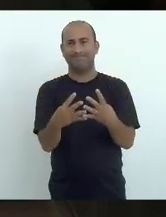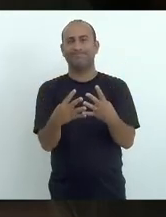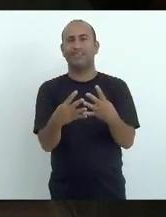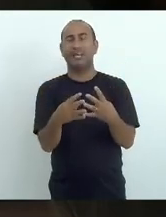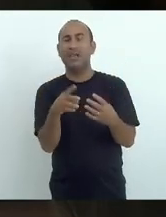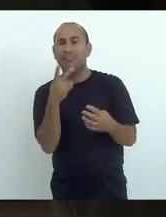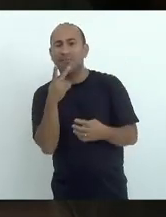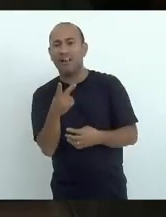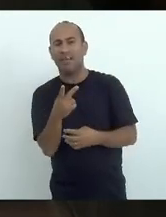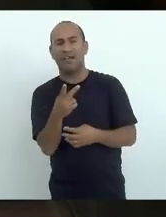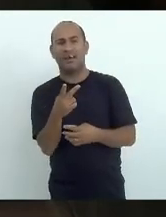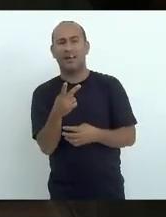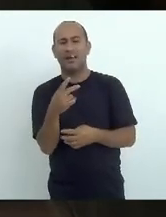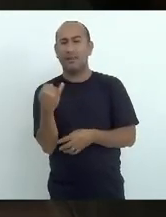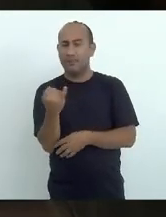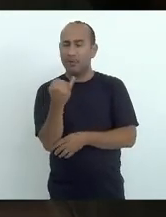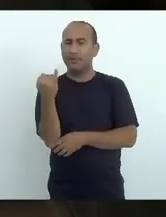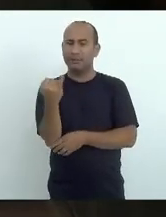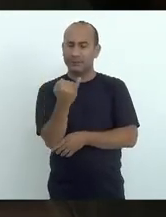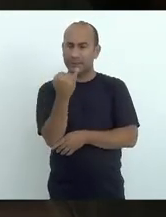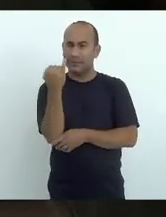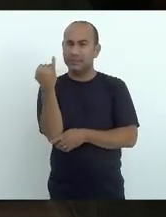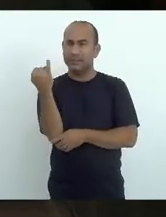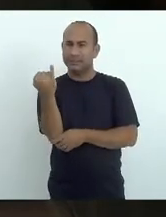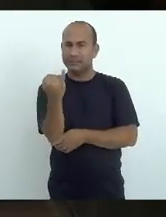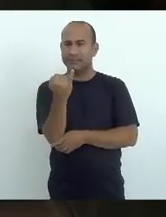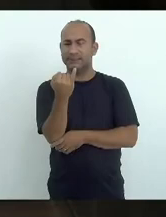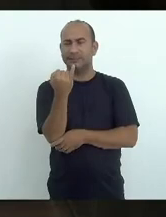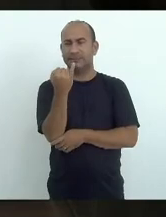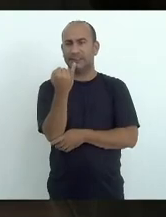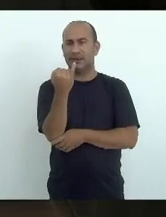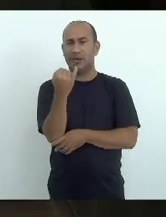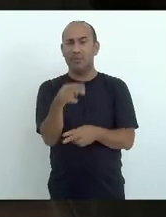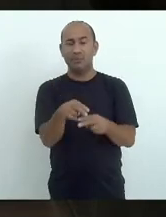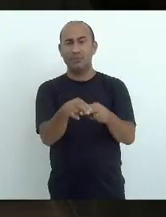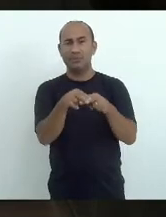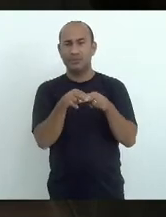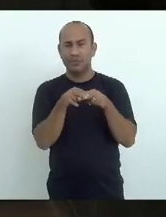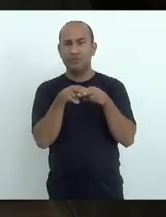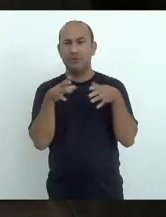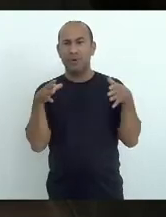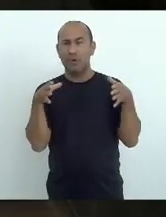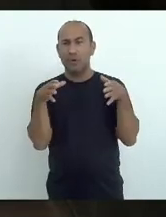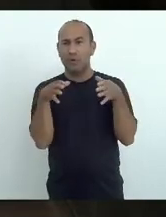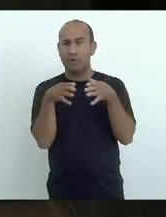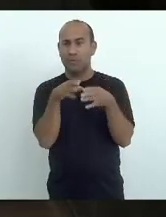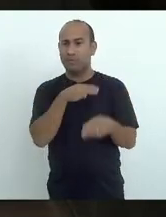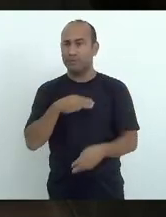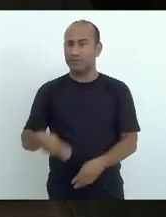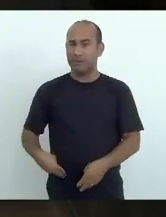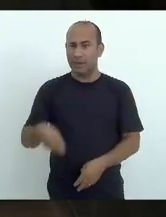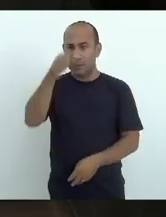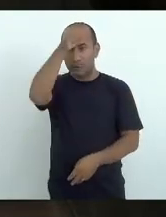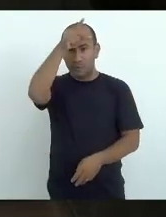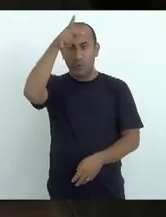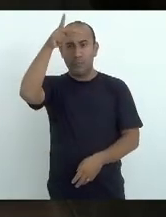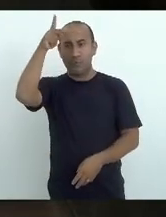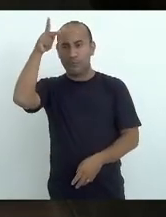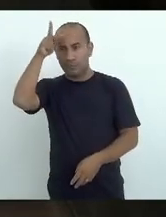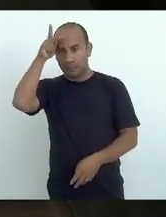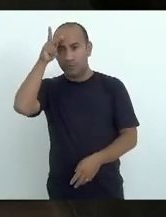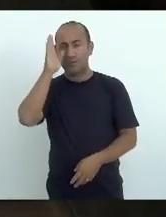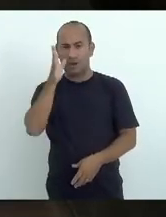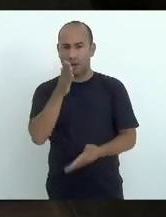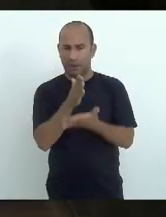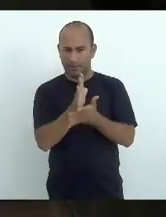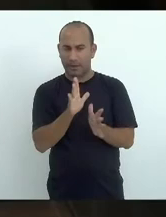presidente, importância vital. Porque a organização do Ministério Público... Para concluir, deputado. Concluindo,